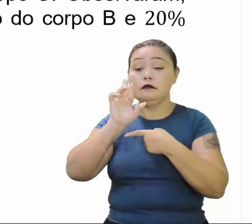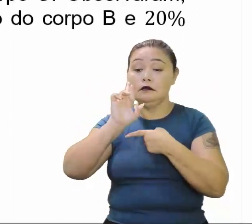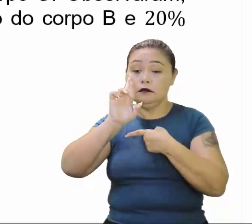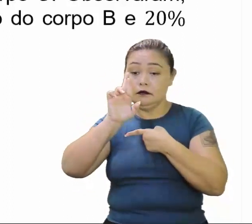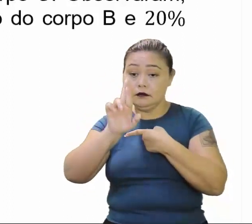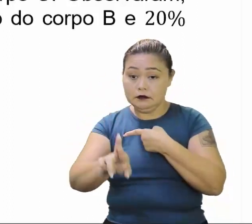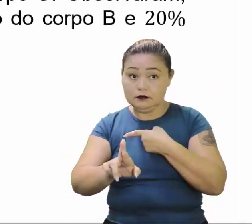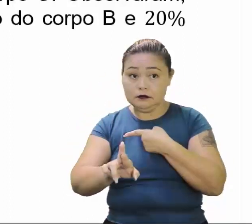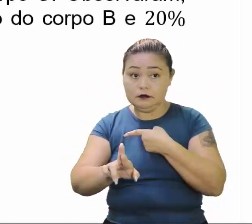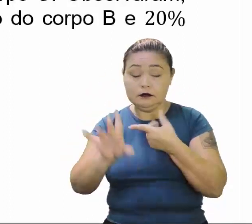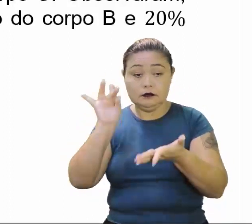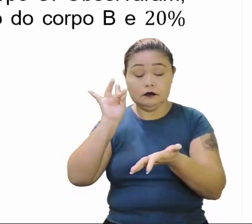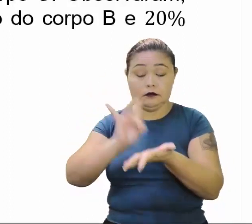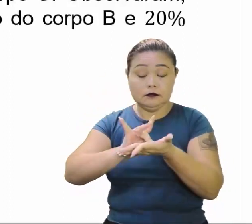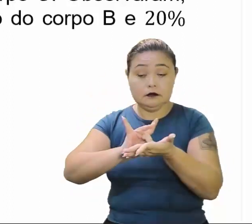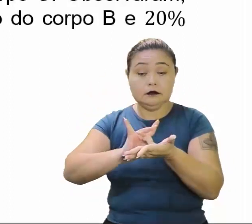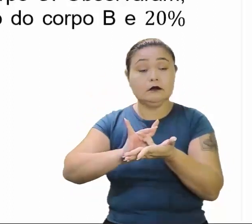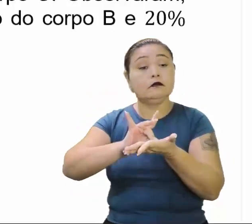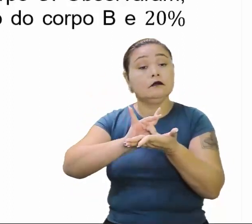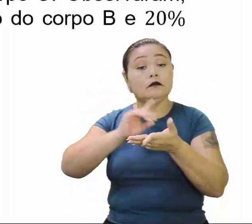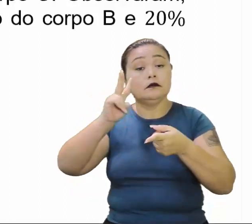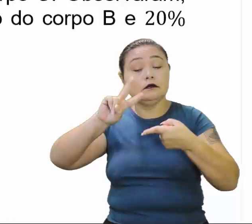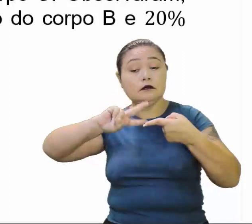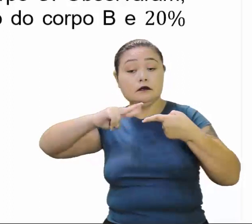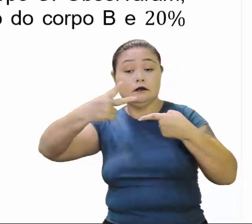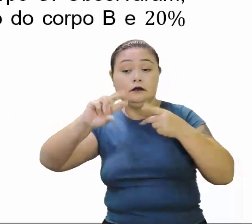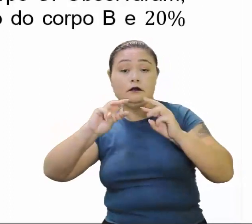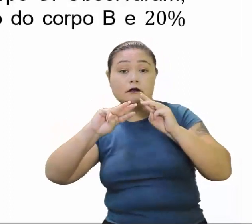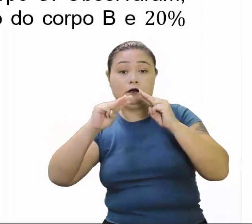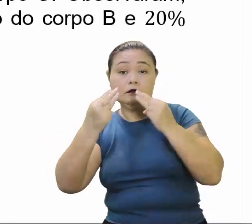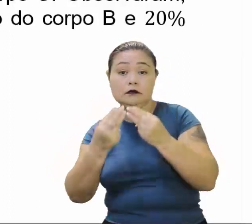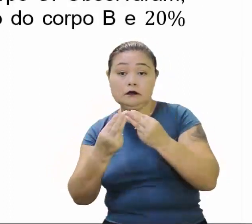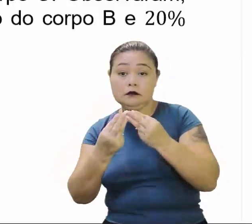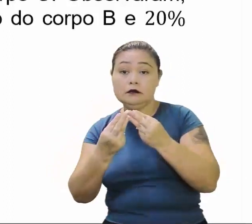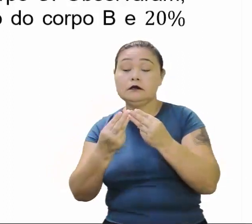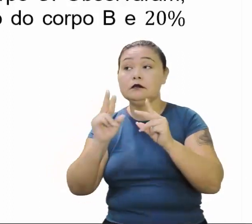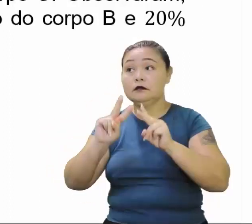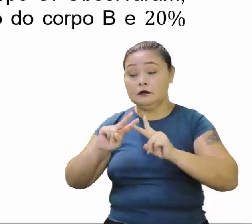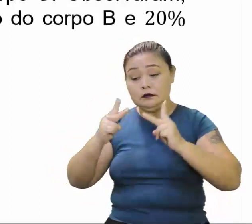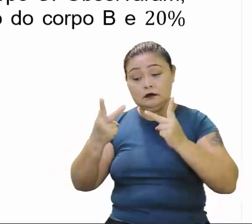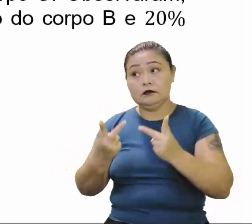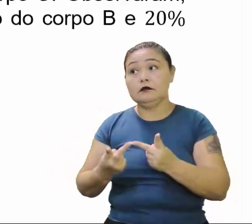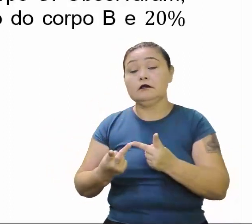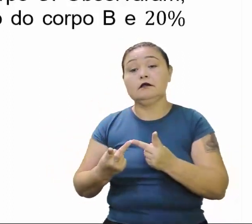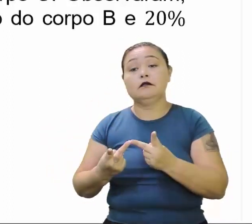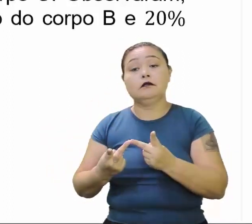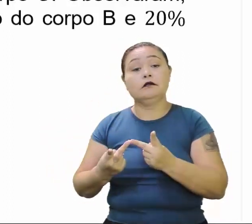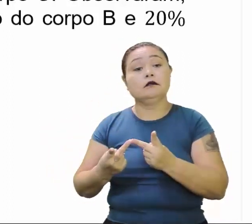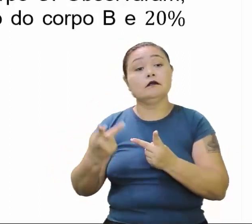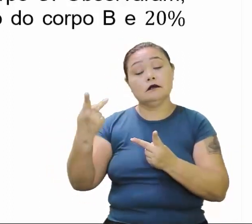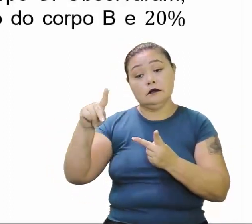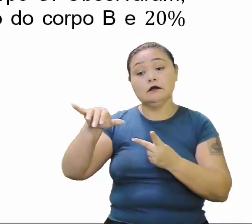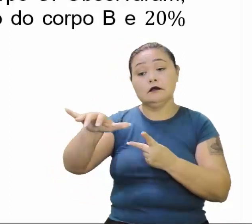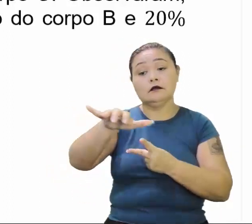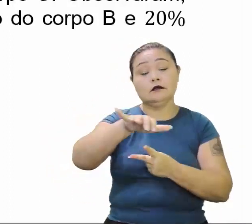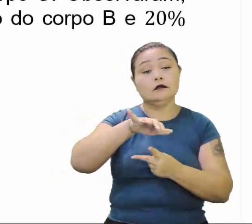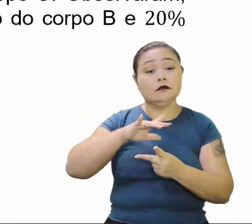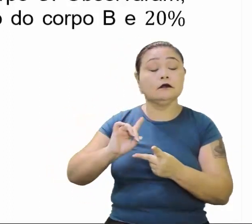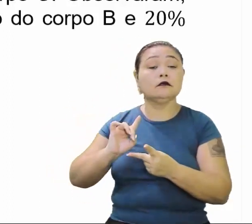absoluta é a razão entre a massa de um corpo e o volume por ele ocupado.